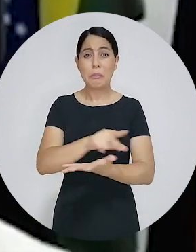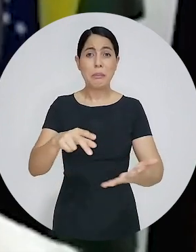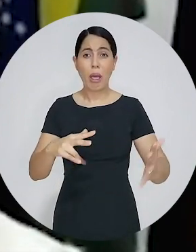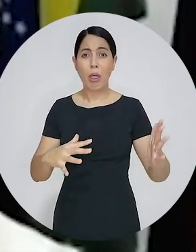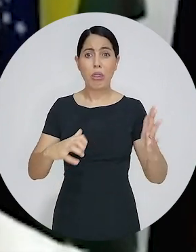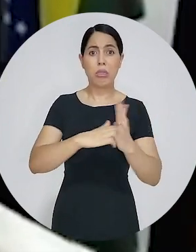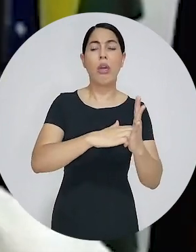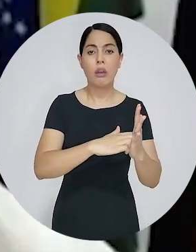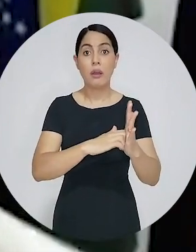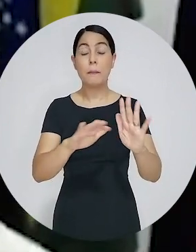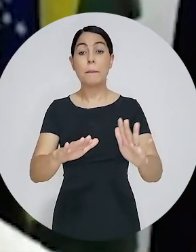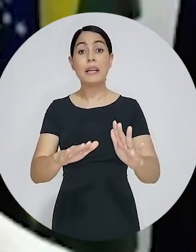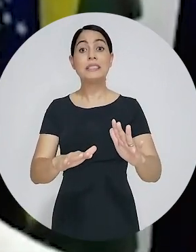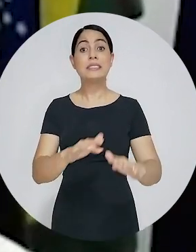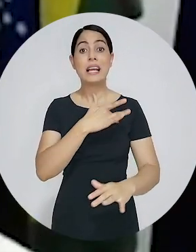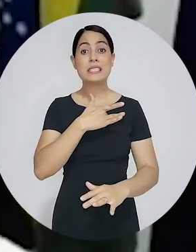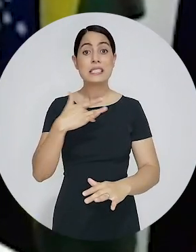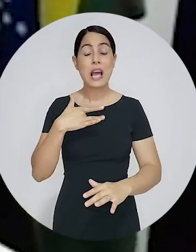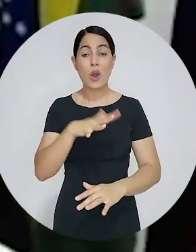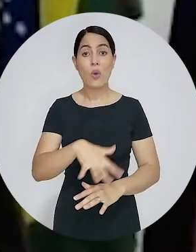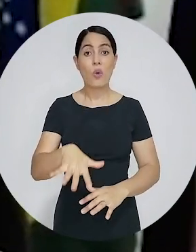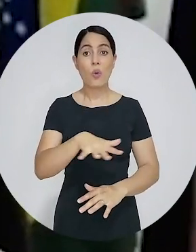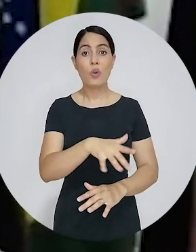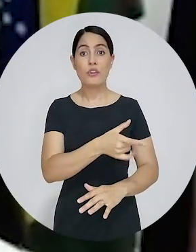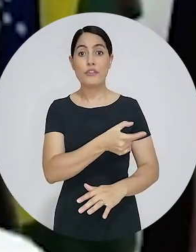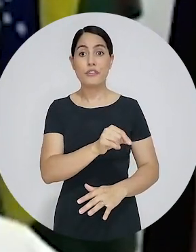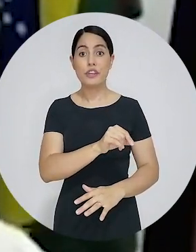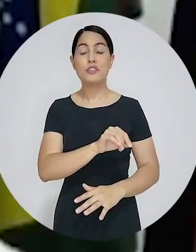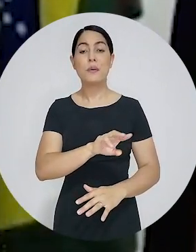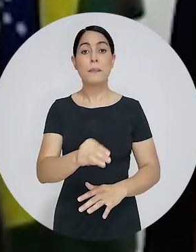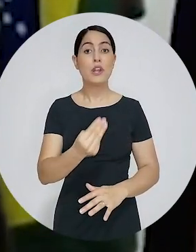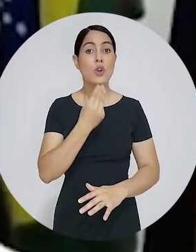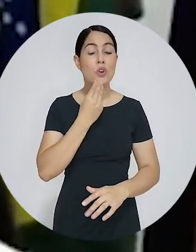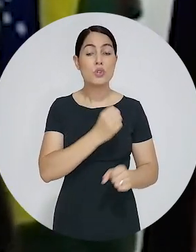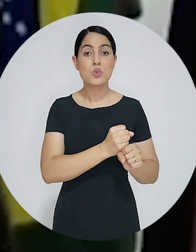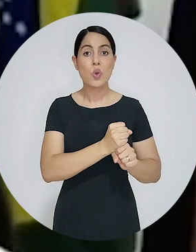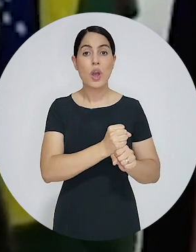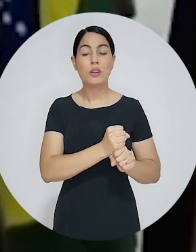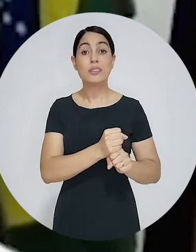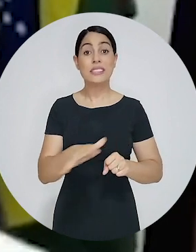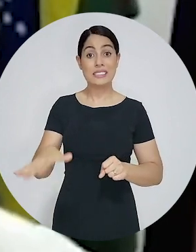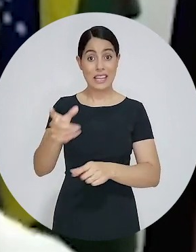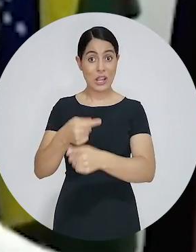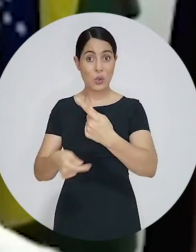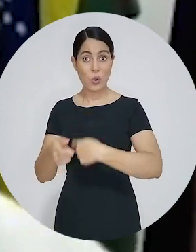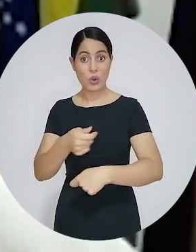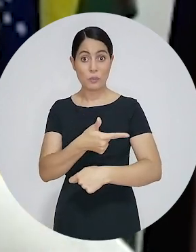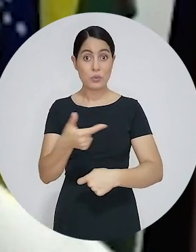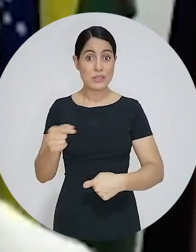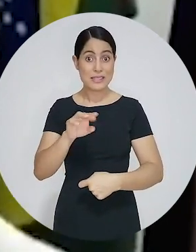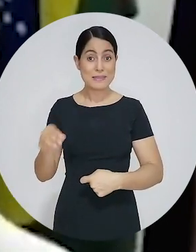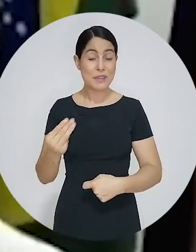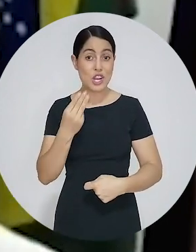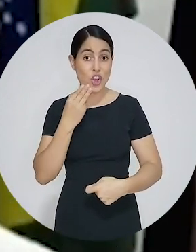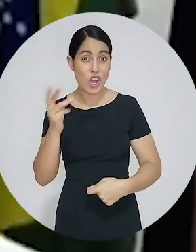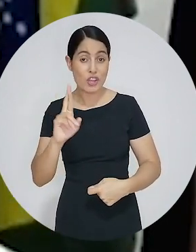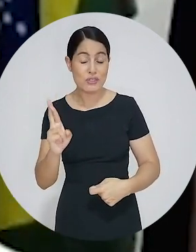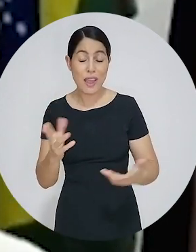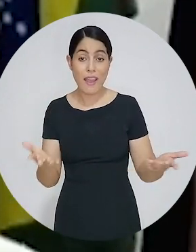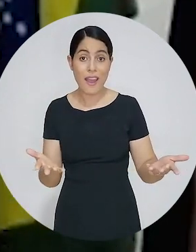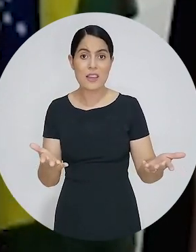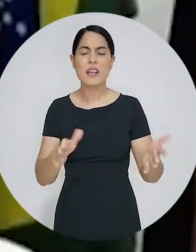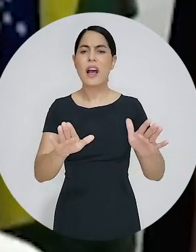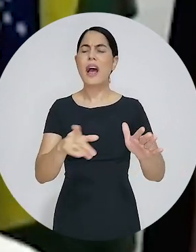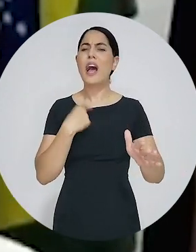só na saúde ultrapassa 50 bilhões de reais por ano, na área econômica 200 bilhões, você flexibilizar